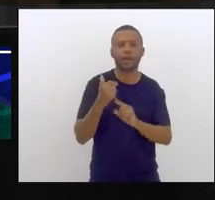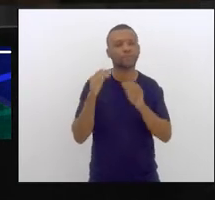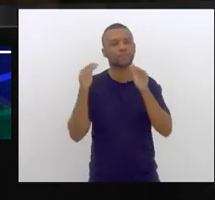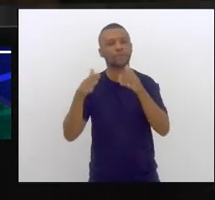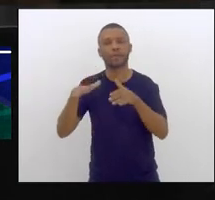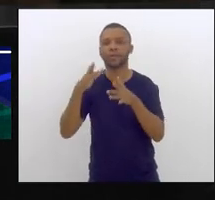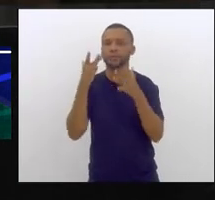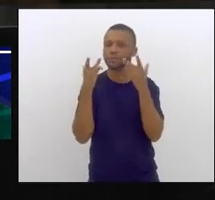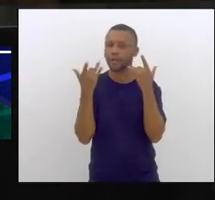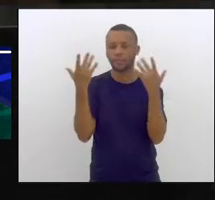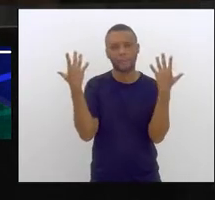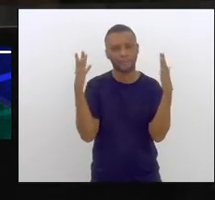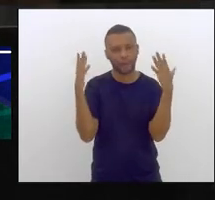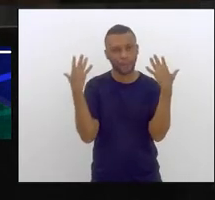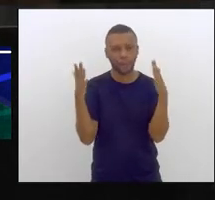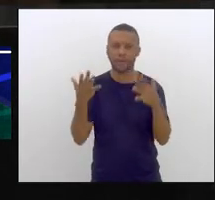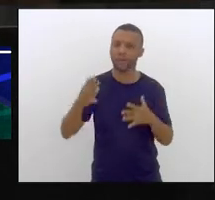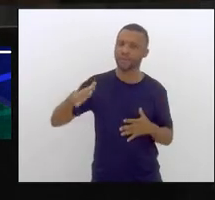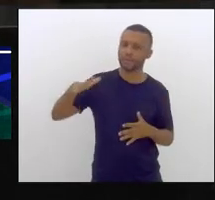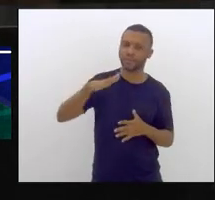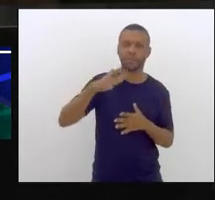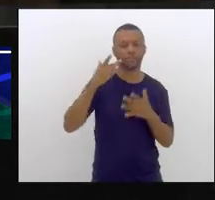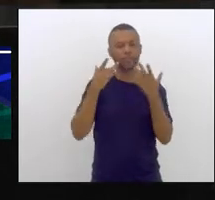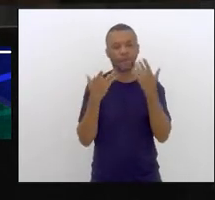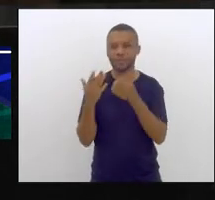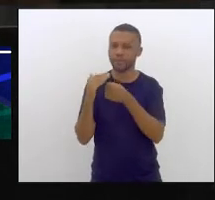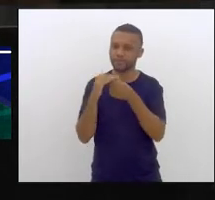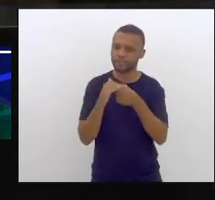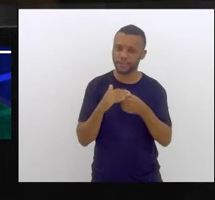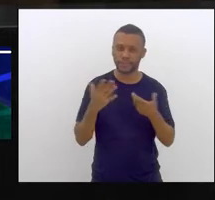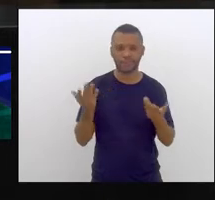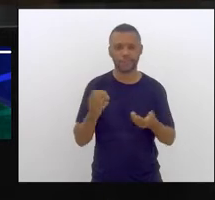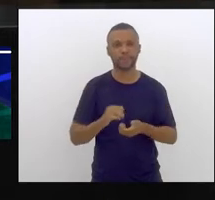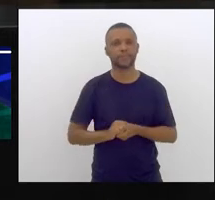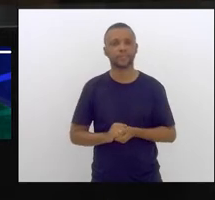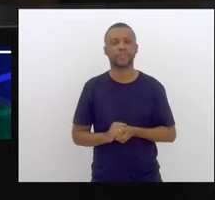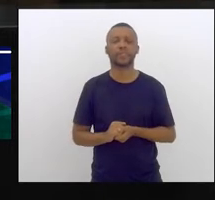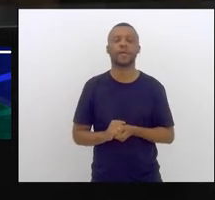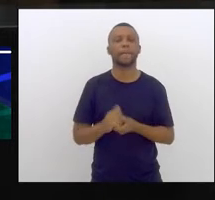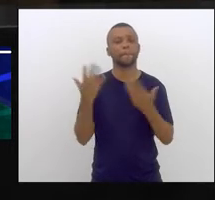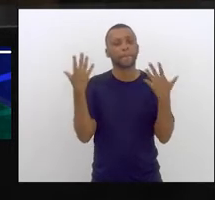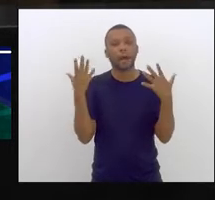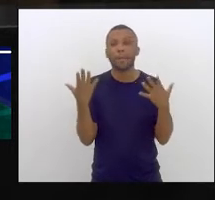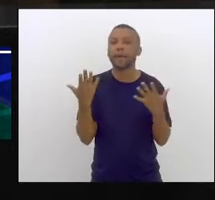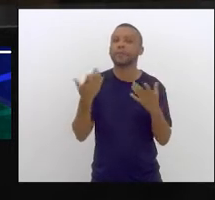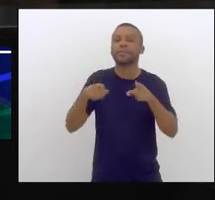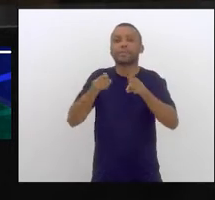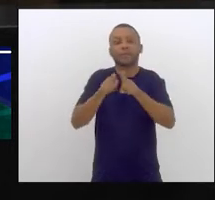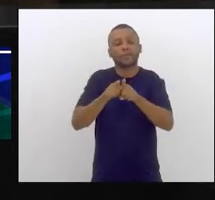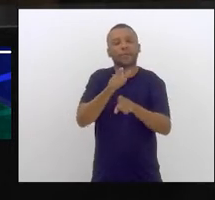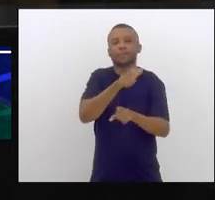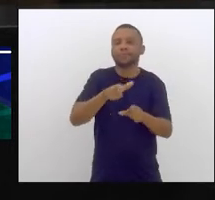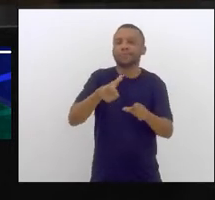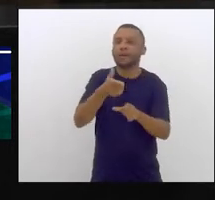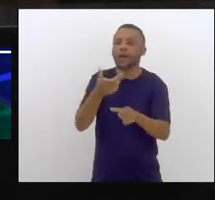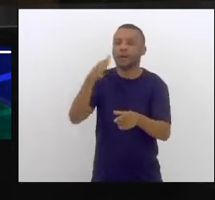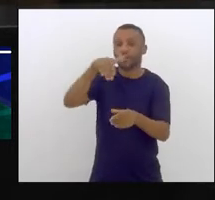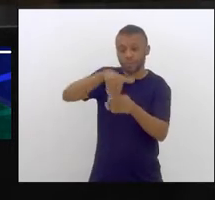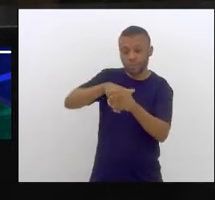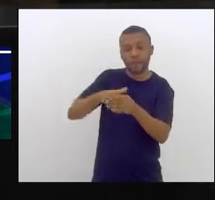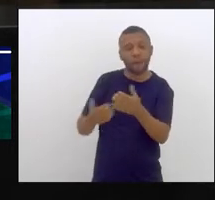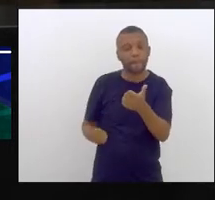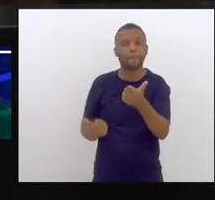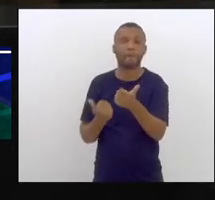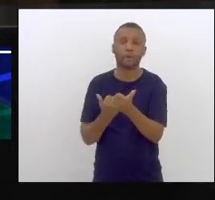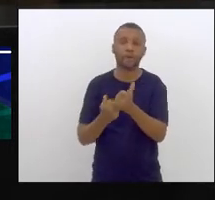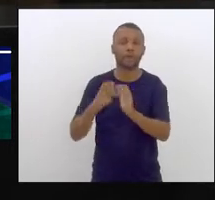Então, parabéns ao Teatro das Oprimidas, parabéns àqueles e aquelas que puderem também depositar o seu voto